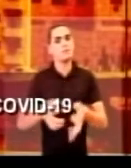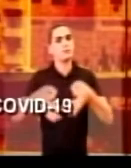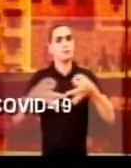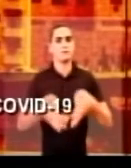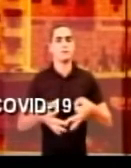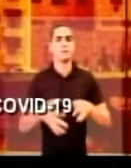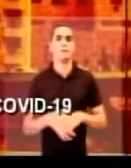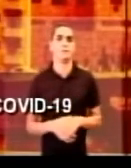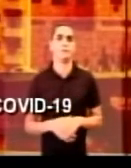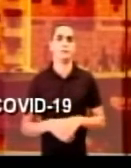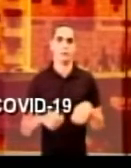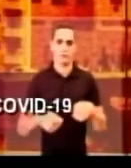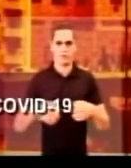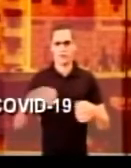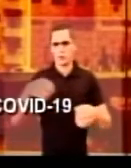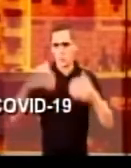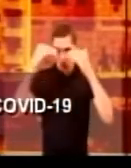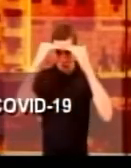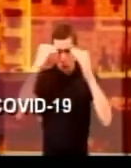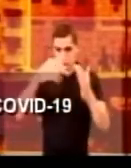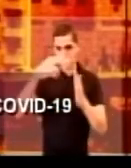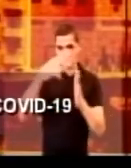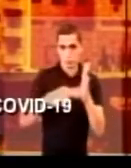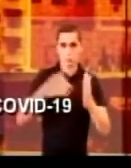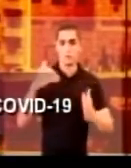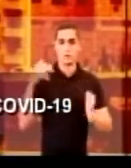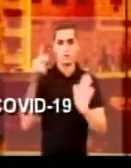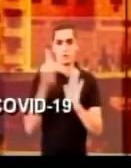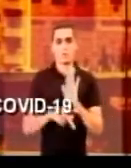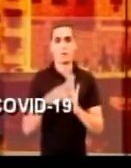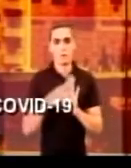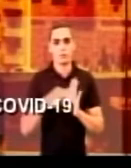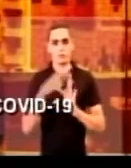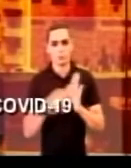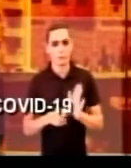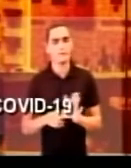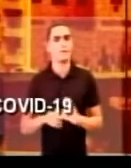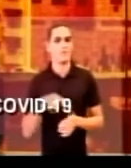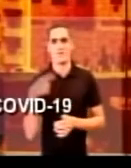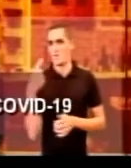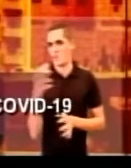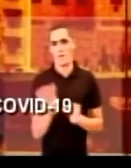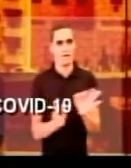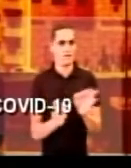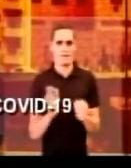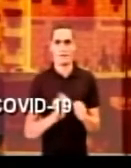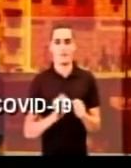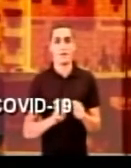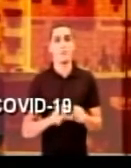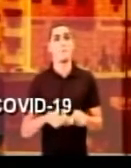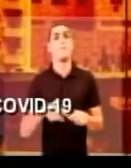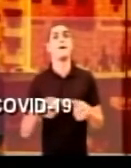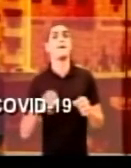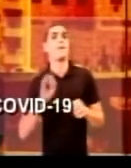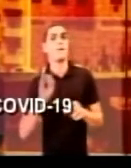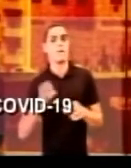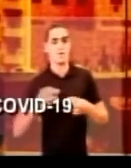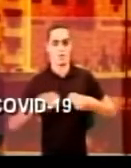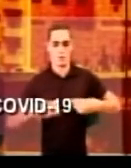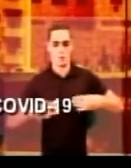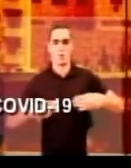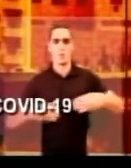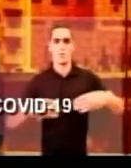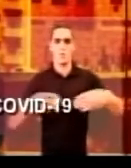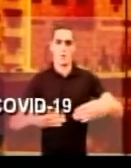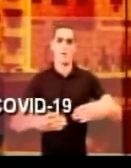adequadamente o protocolo que nos chega, que não somos nós que fazemos, e sim o Ministério da Saúde